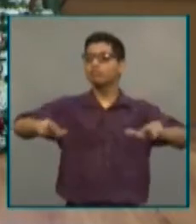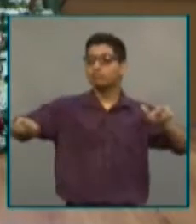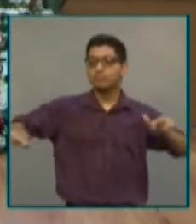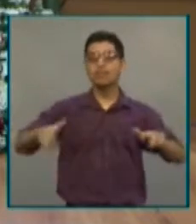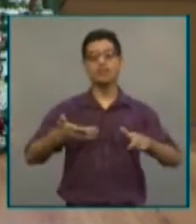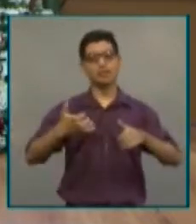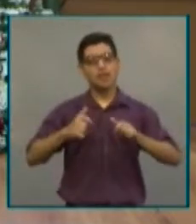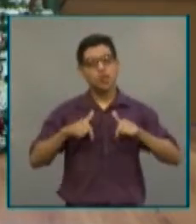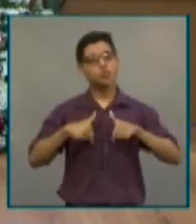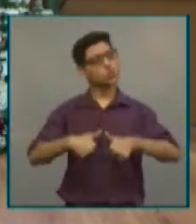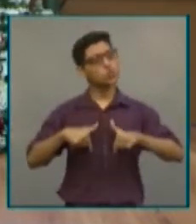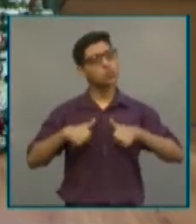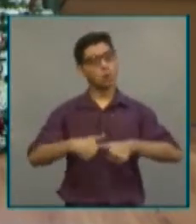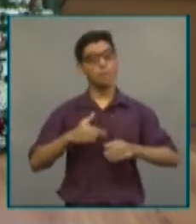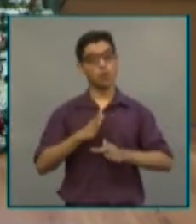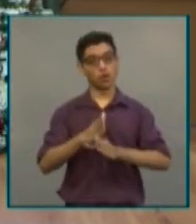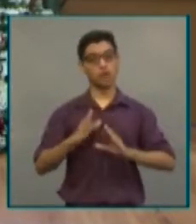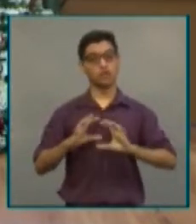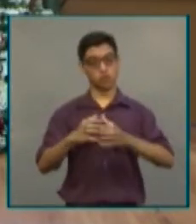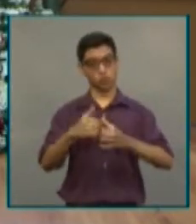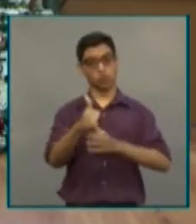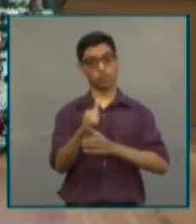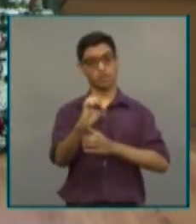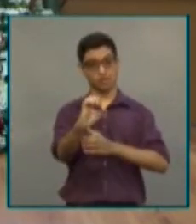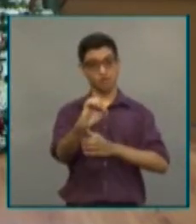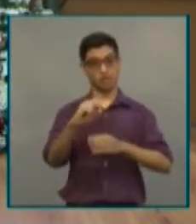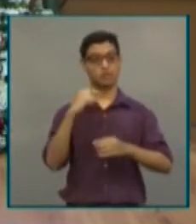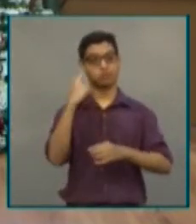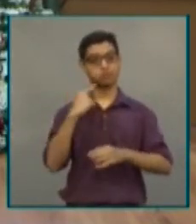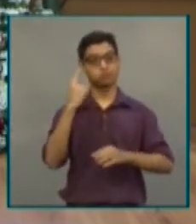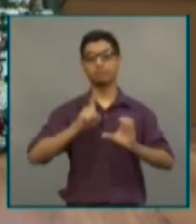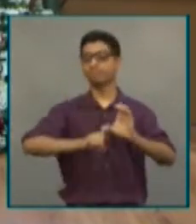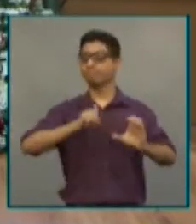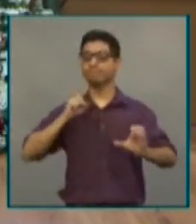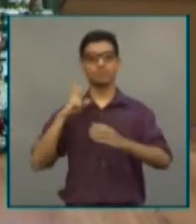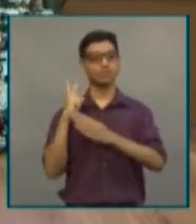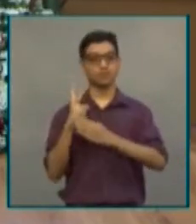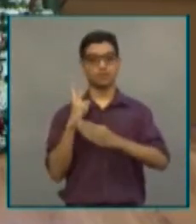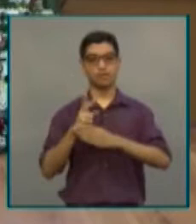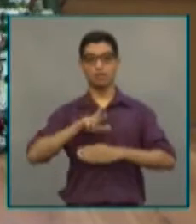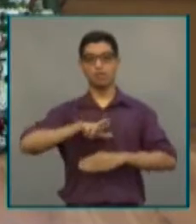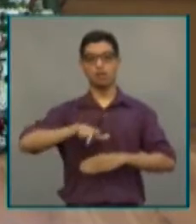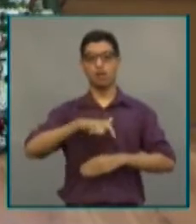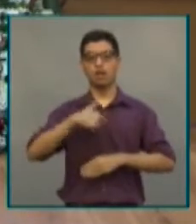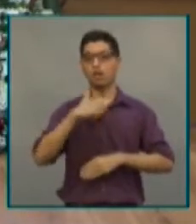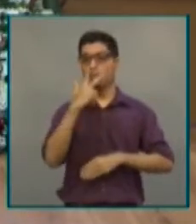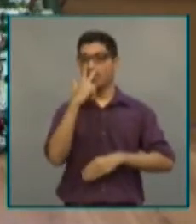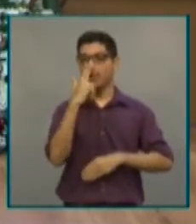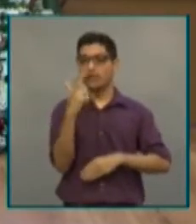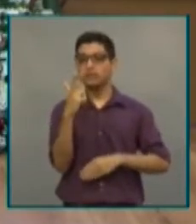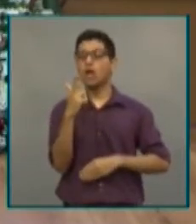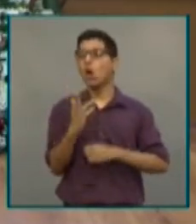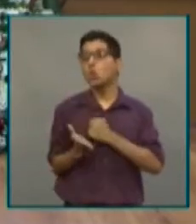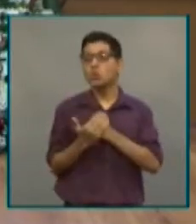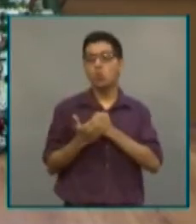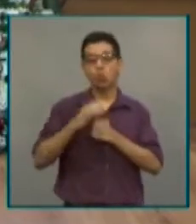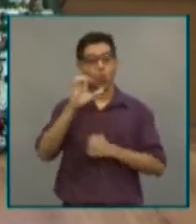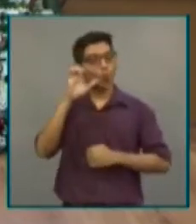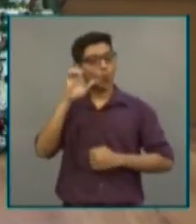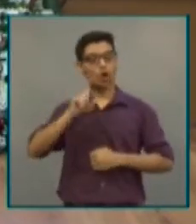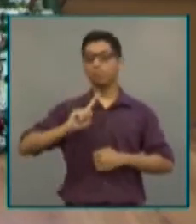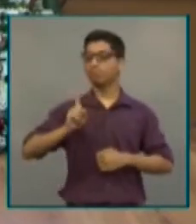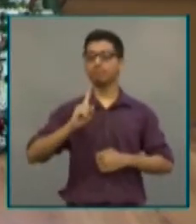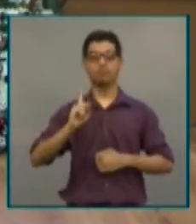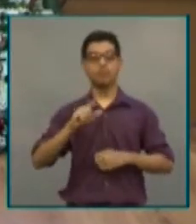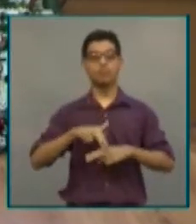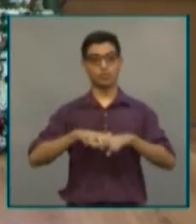porque na chapa 10 os advogados são independentes, sem amarras políticas. E é por isso que aqui estou